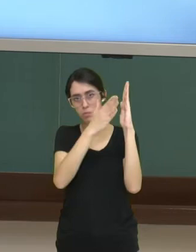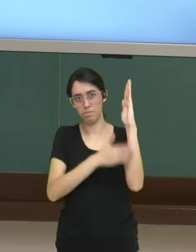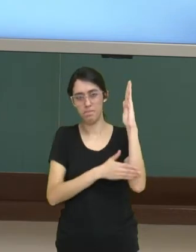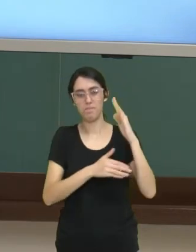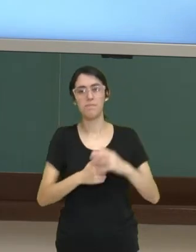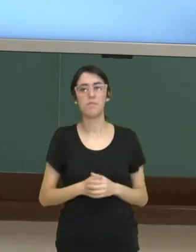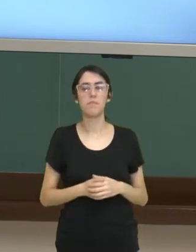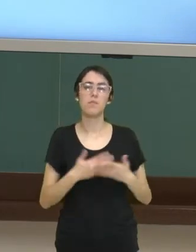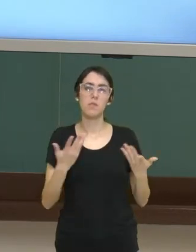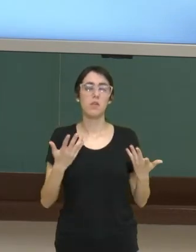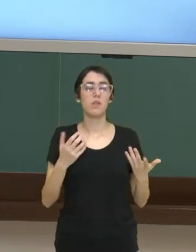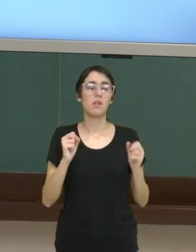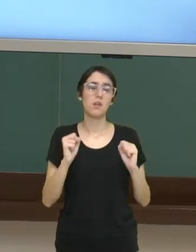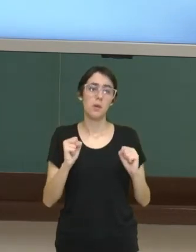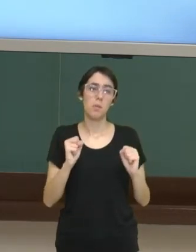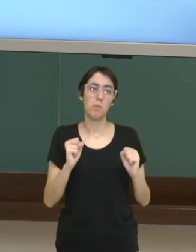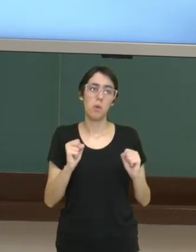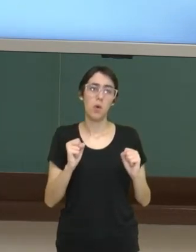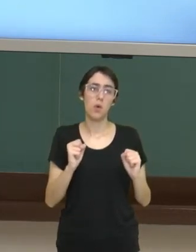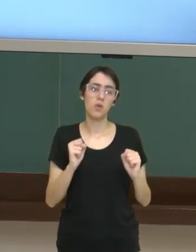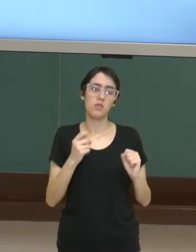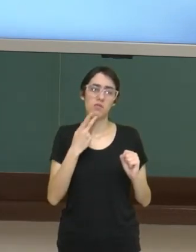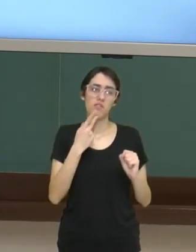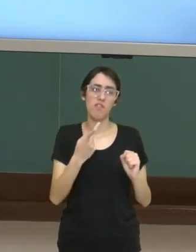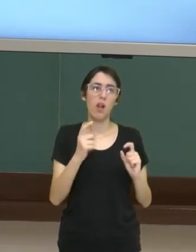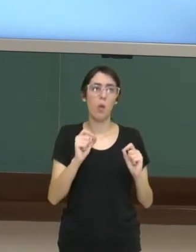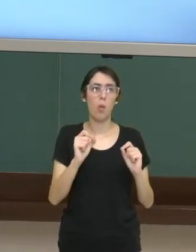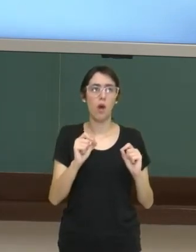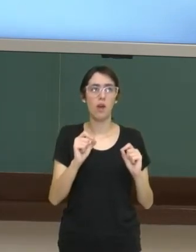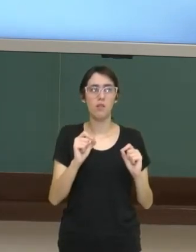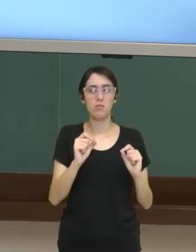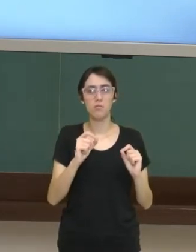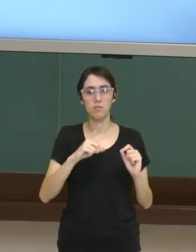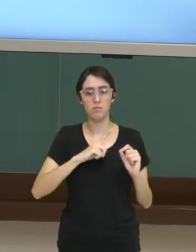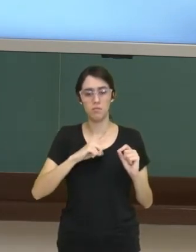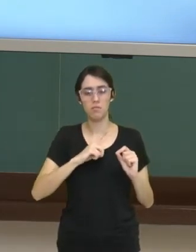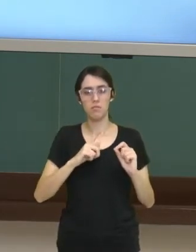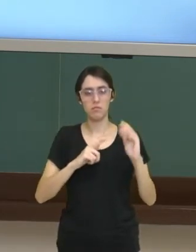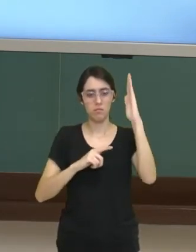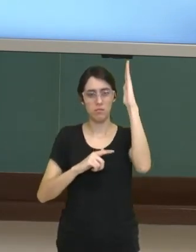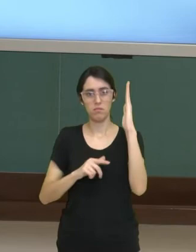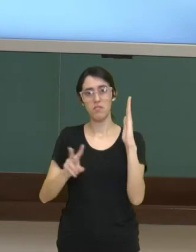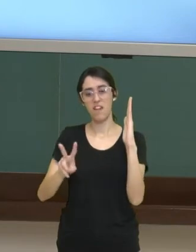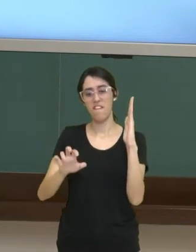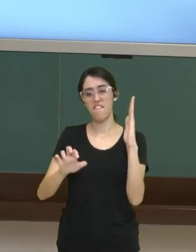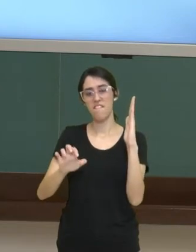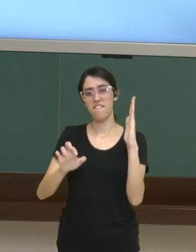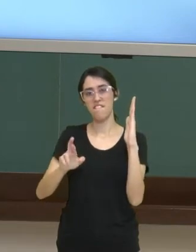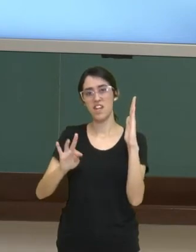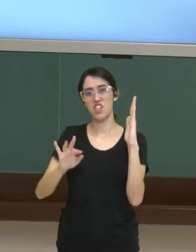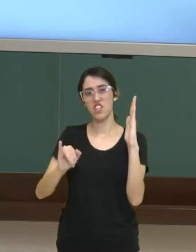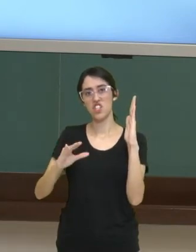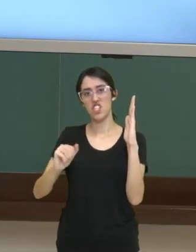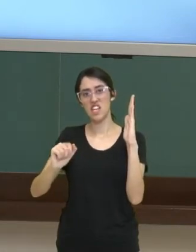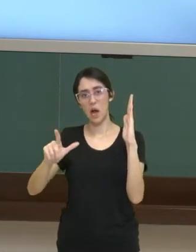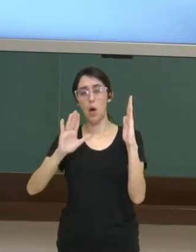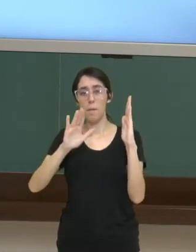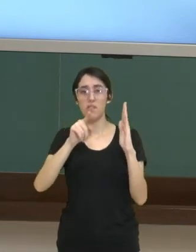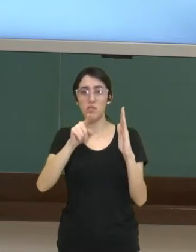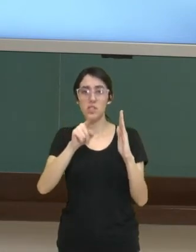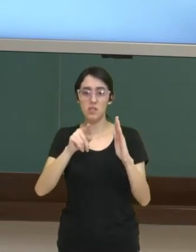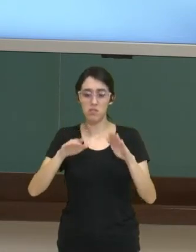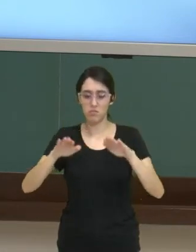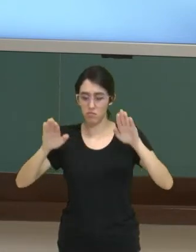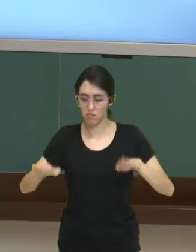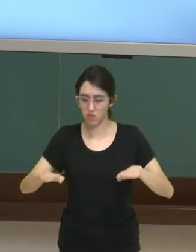falar vertical porque o quadro, né, no caso aqui a nossa televisão, está na vertical. Mas se você está fazendo sobre a mesa, ele não